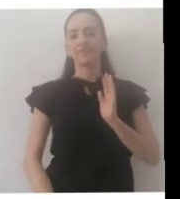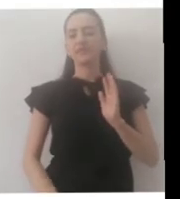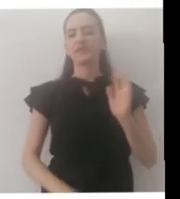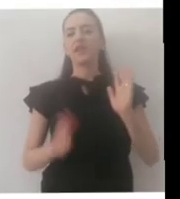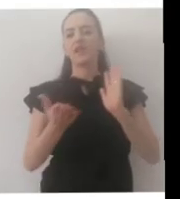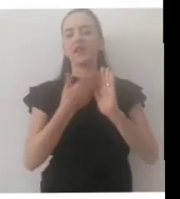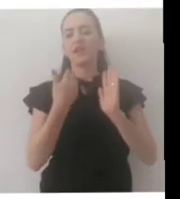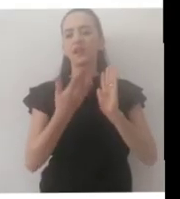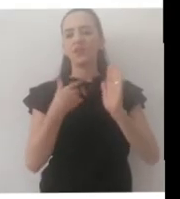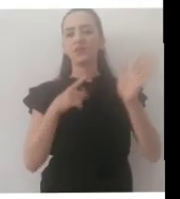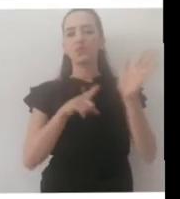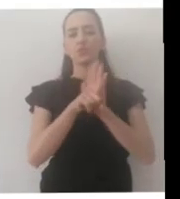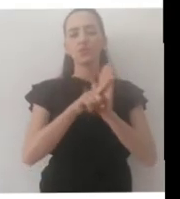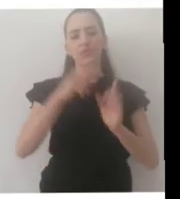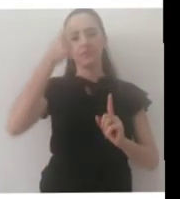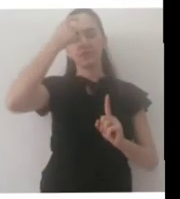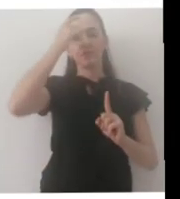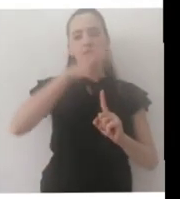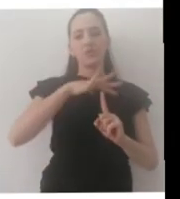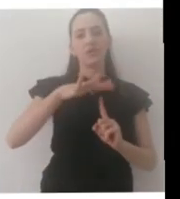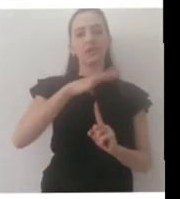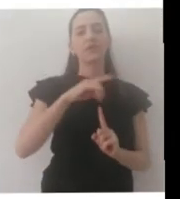livro, O Julgamento